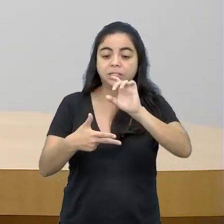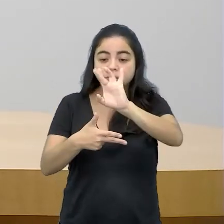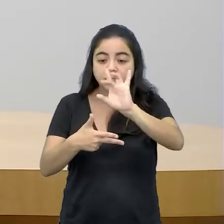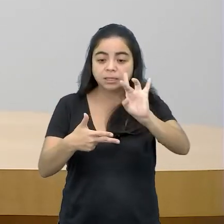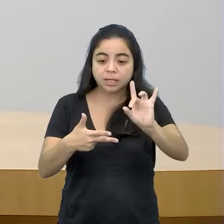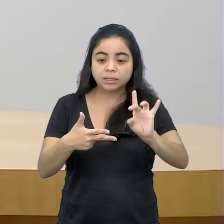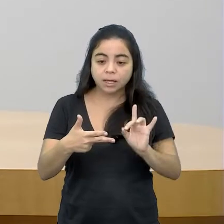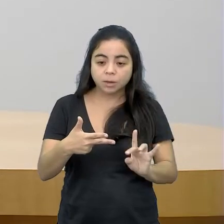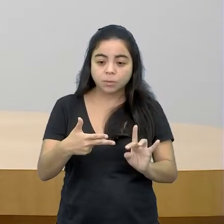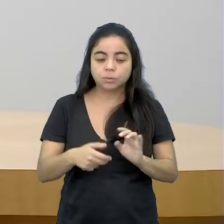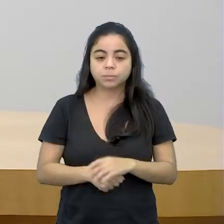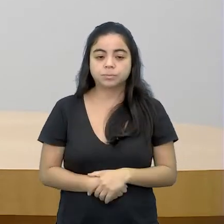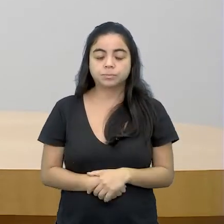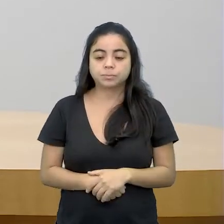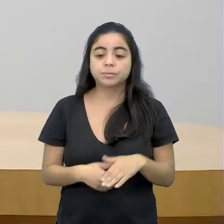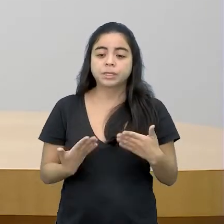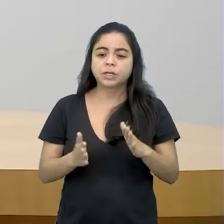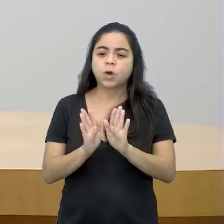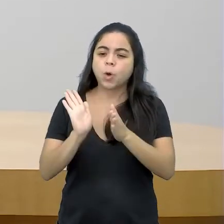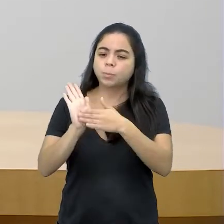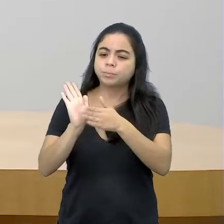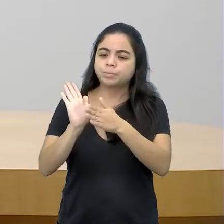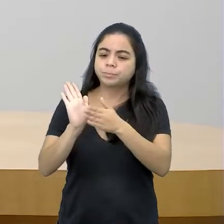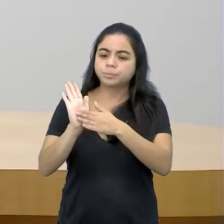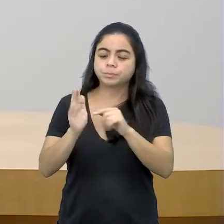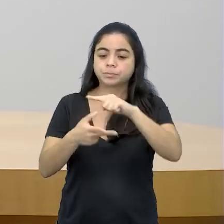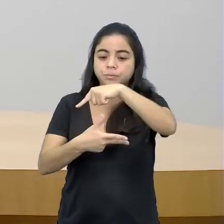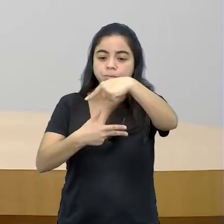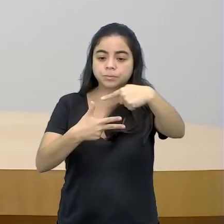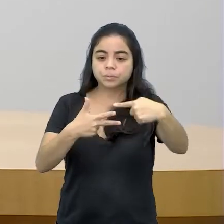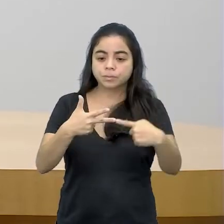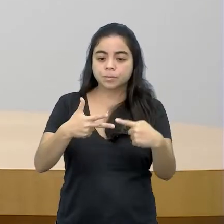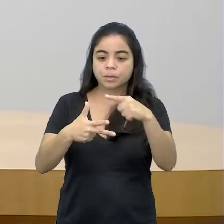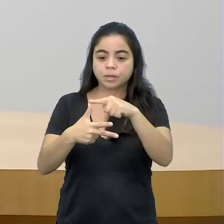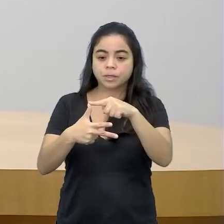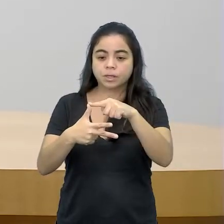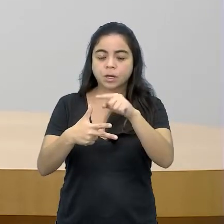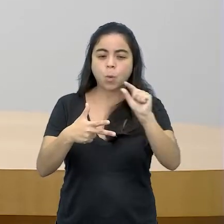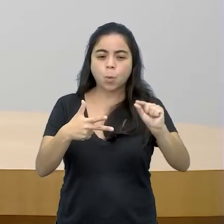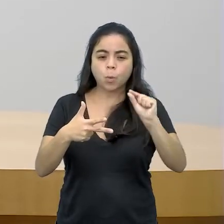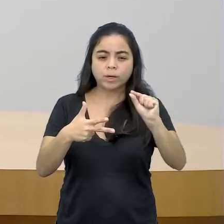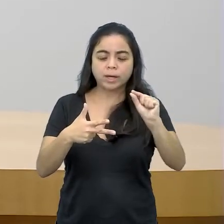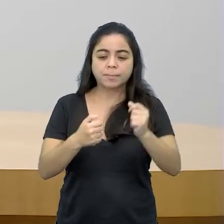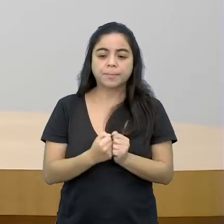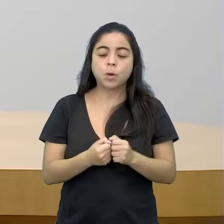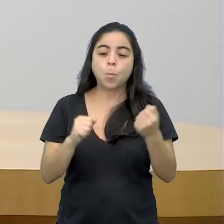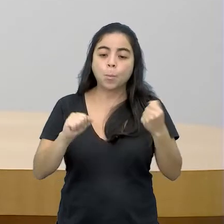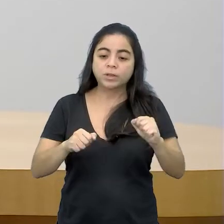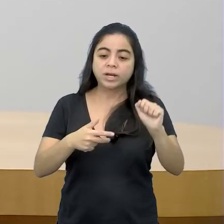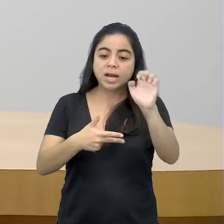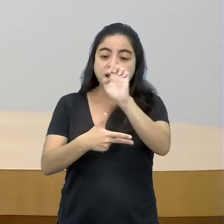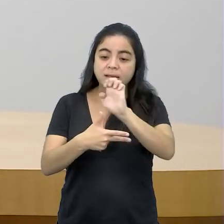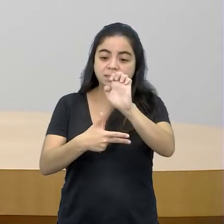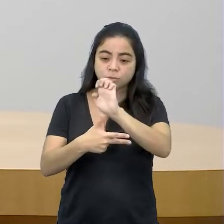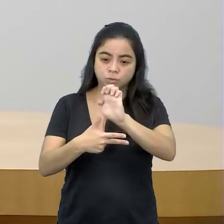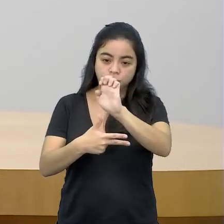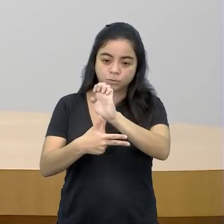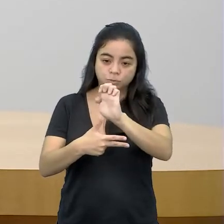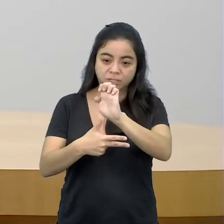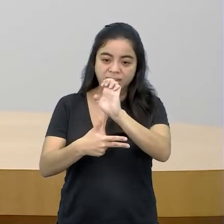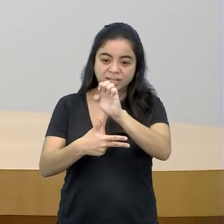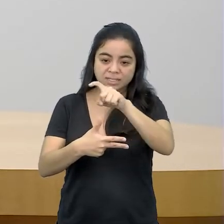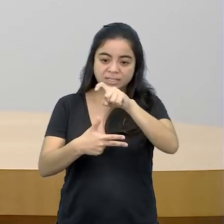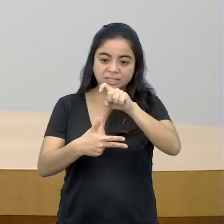à outra. Então, ele diz o seguinte: essa tripartição consistiria em um poder executivo, que